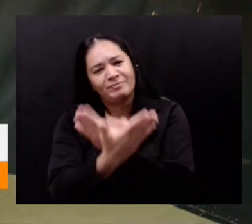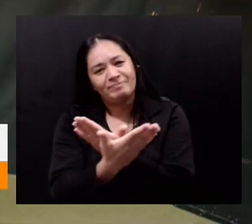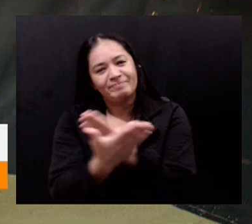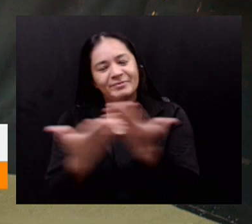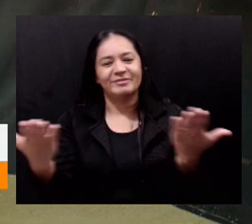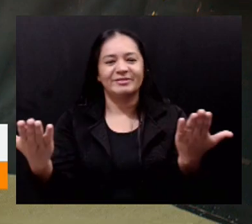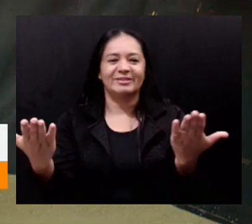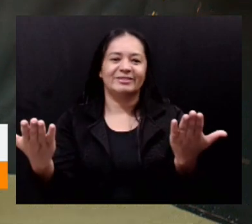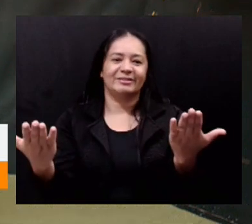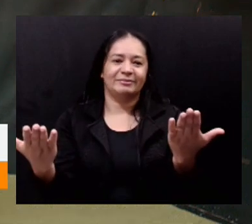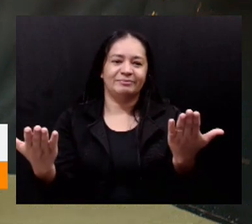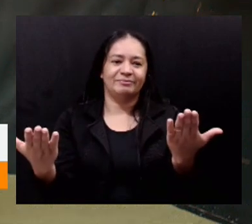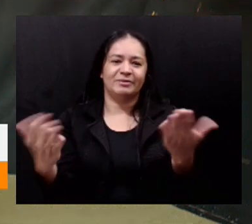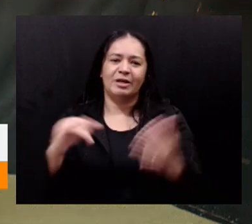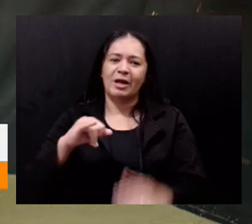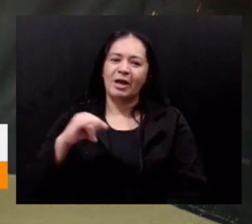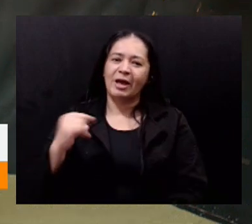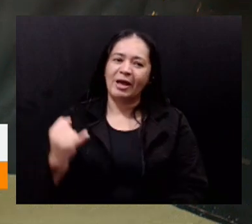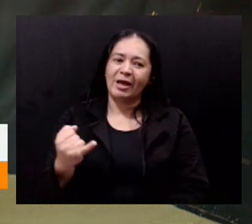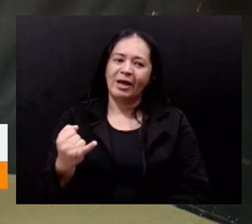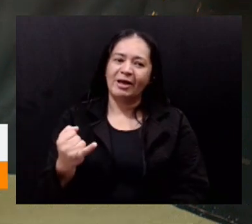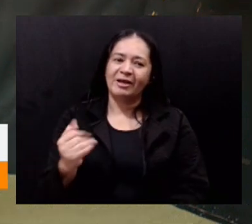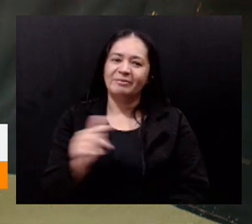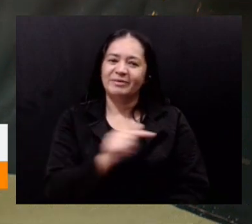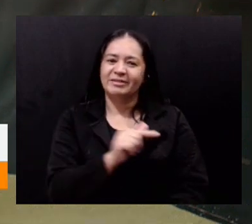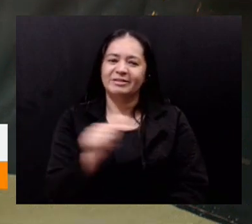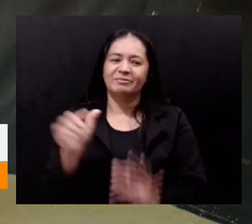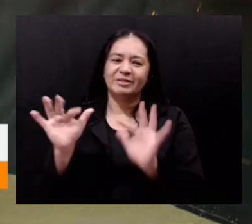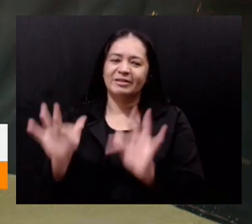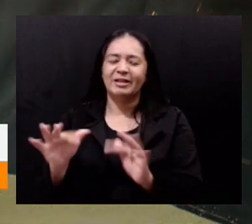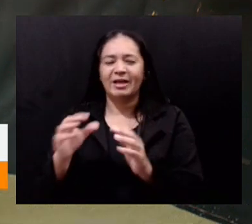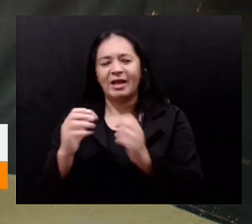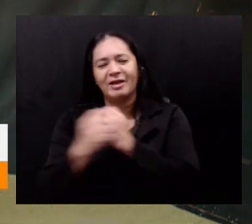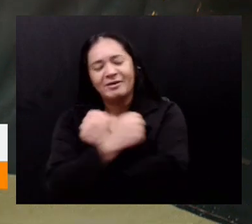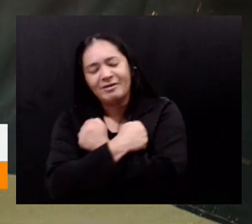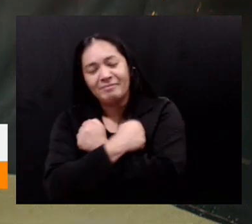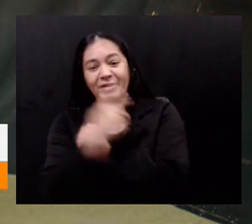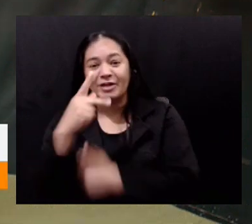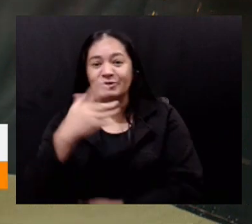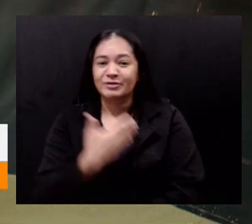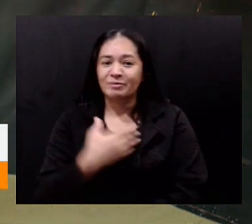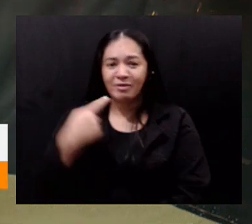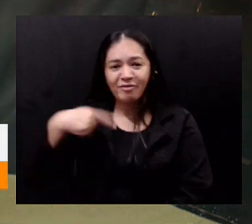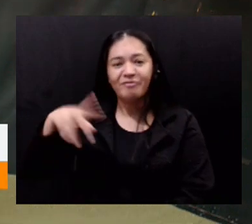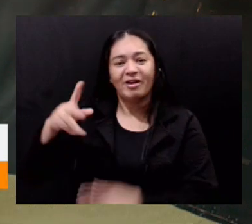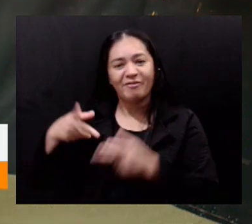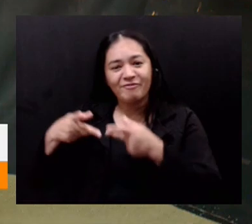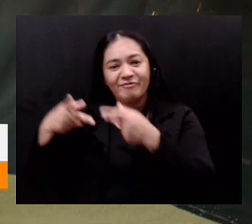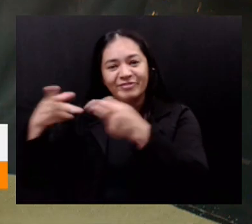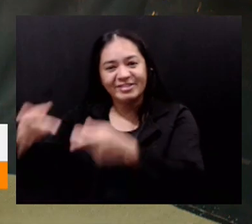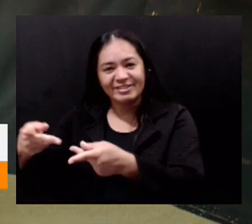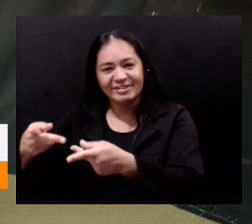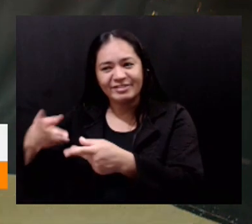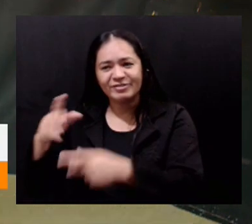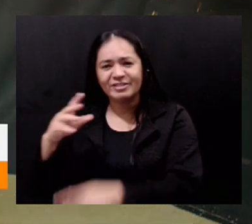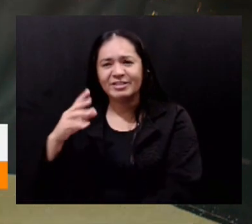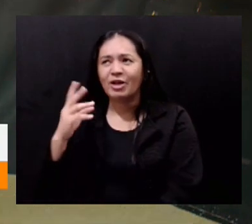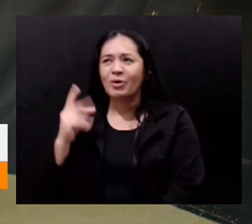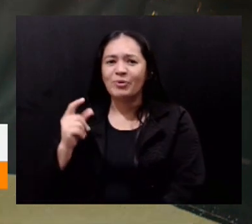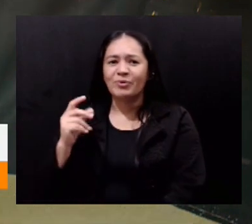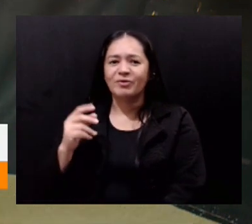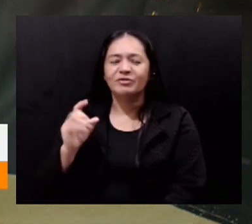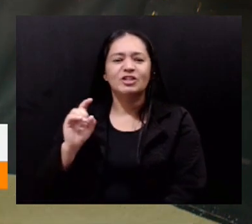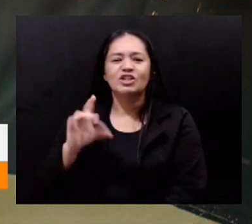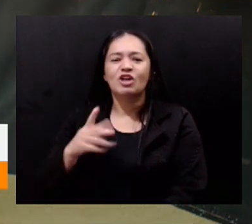aproveite o final de semana para abraçar seu amigo, vai ver sua amiga, aquela pessoa que você faz tanto tempo que não vê, ou então que só fica falando pela internet.